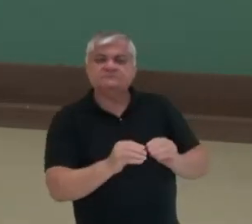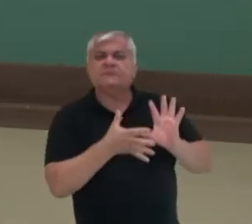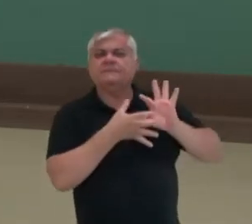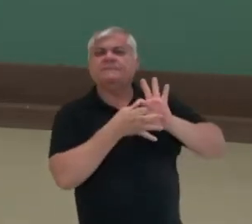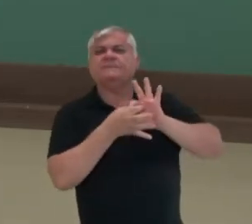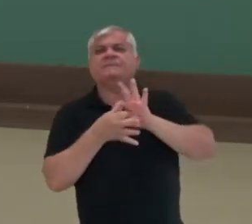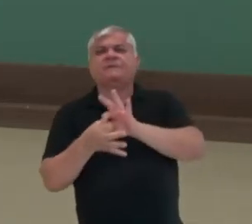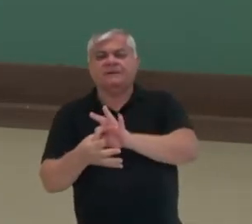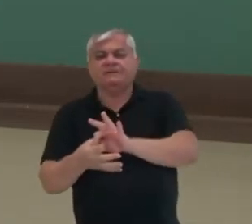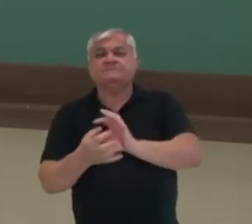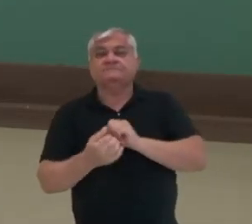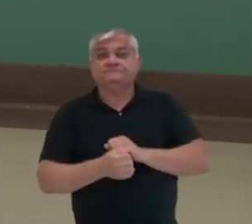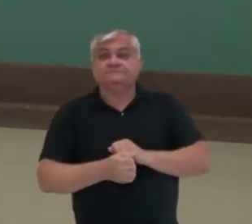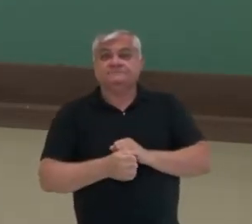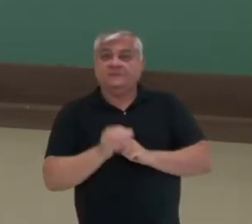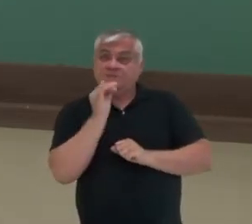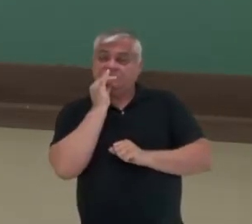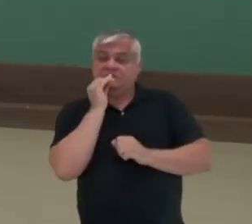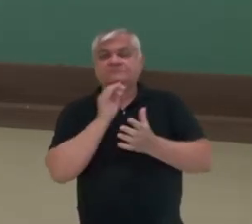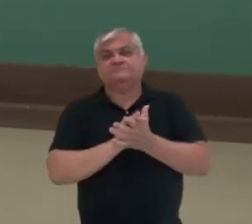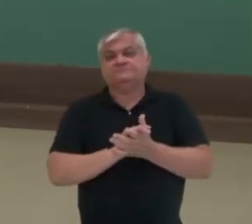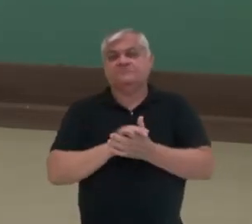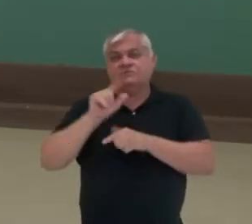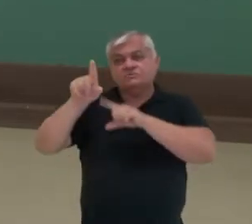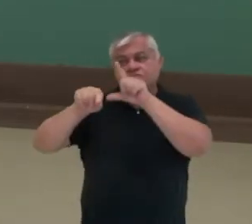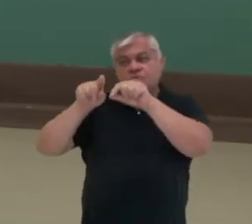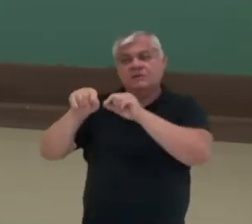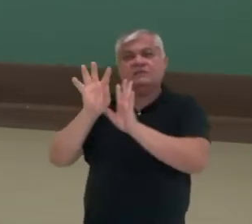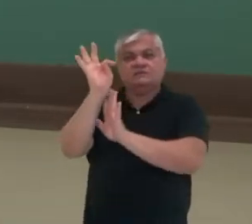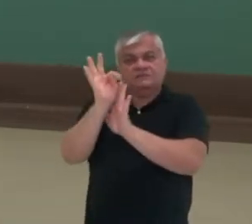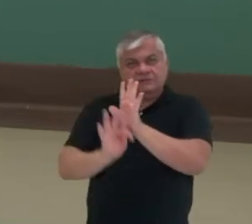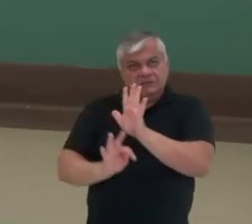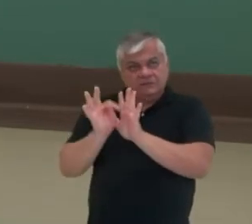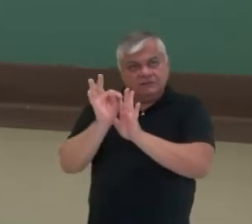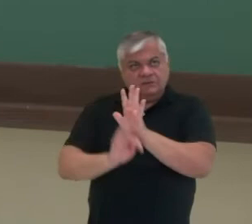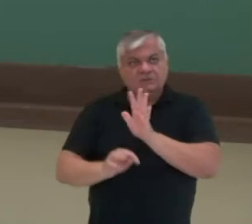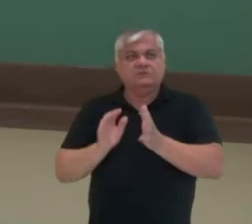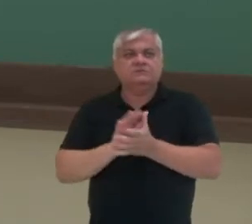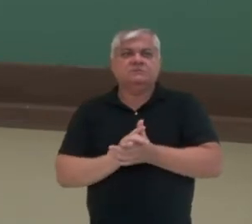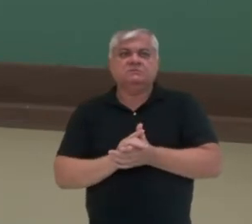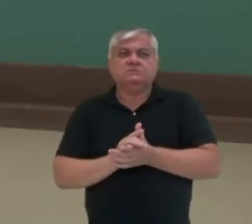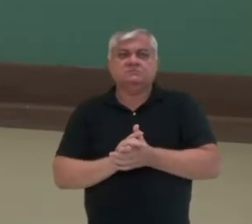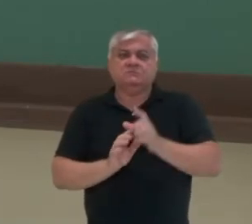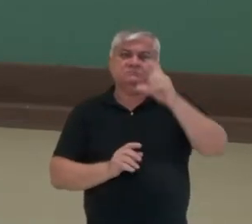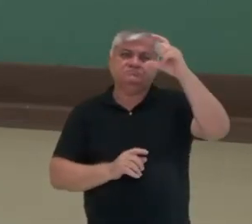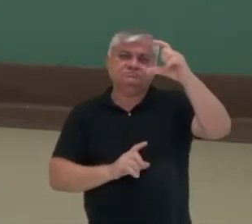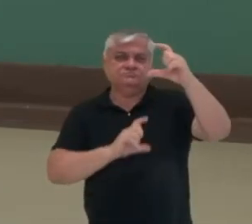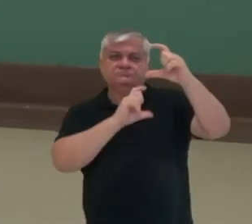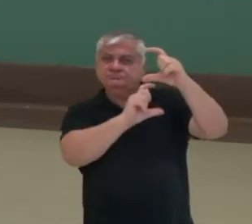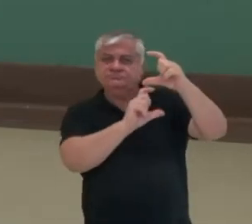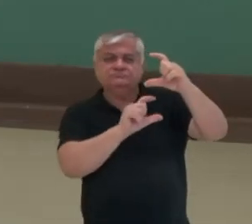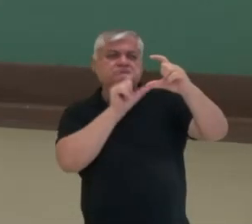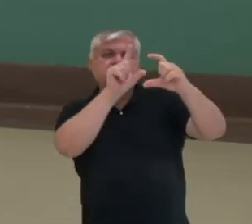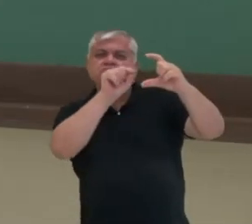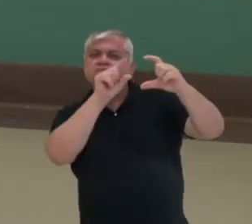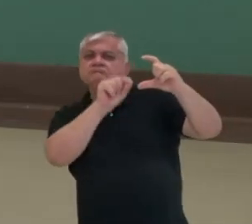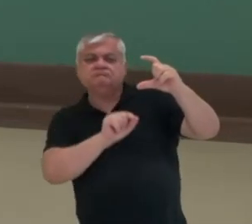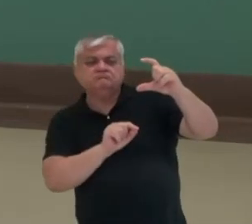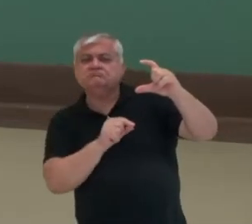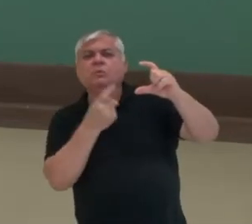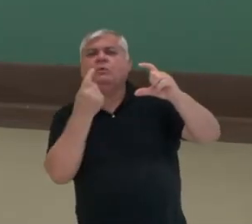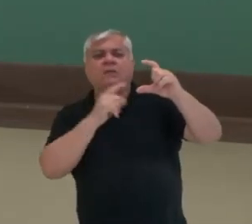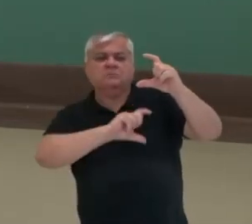faço isso? Você pode retirar da coletânea de textos, por exemplo, deste texto, né?